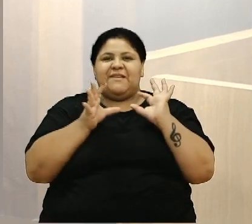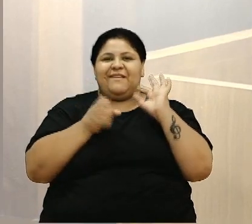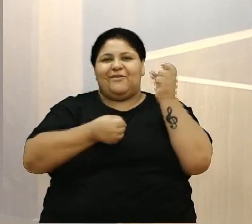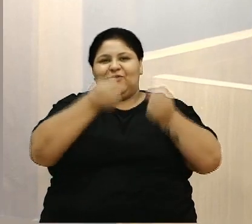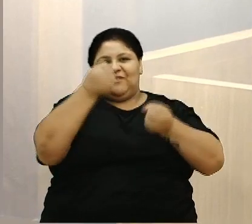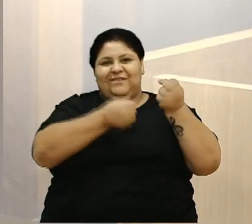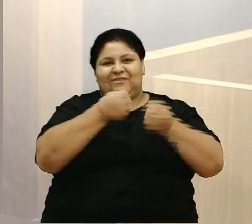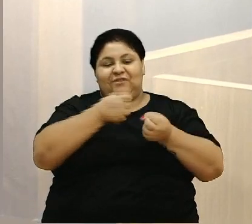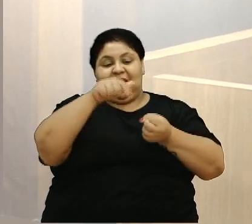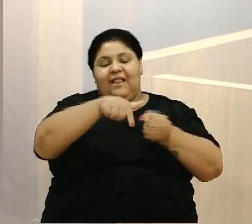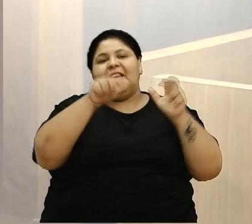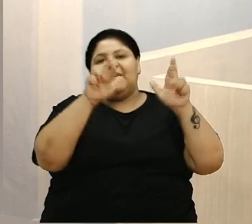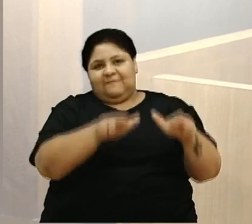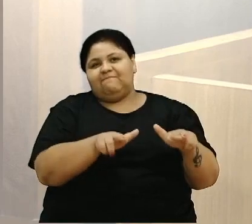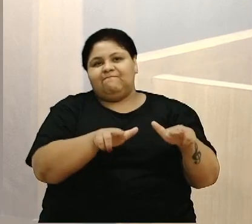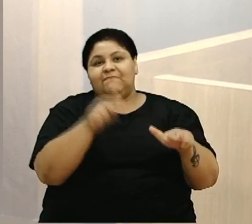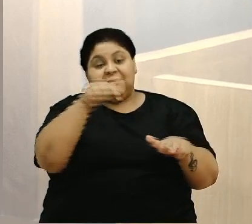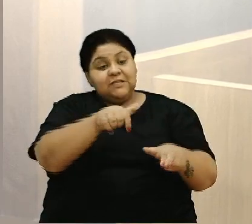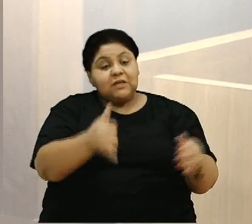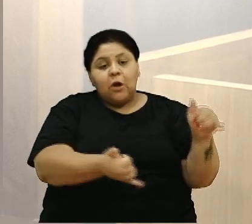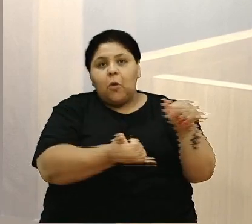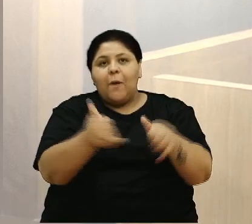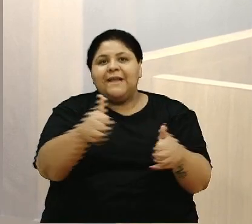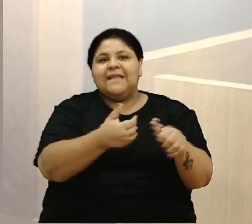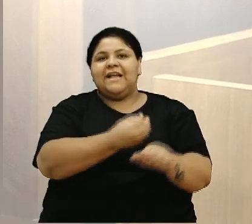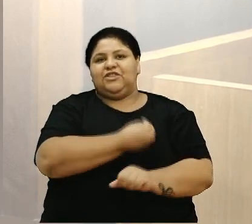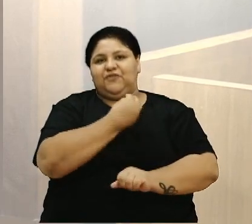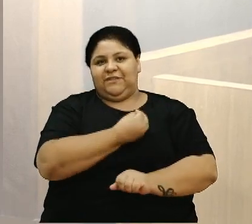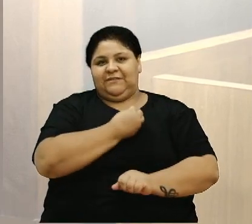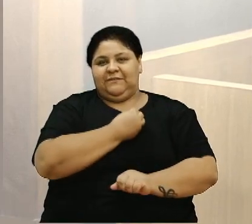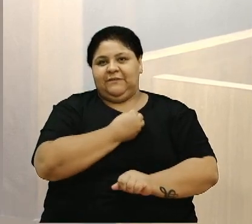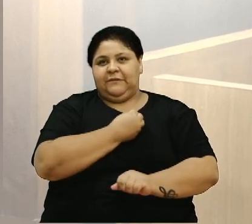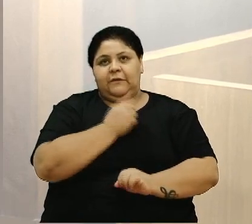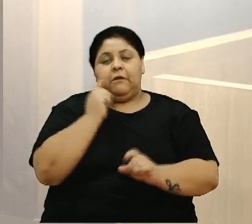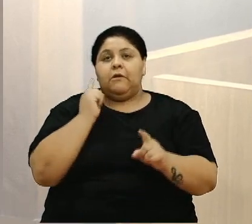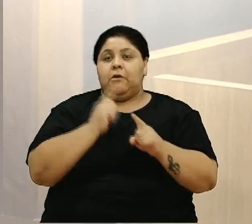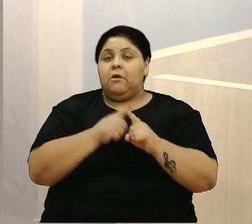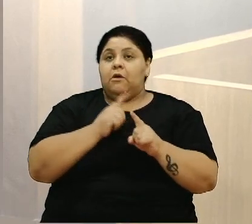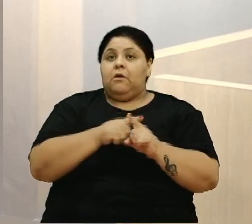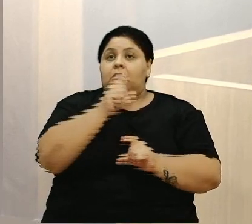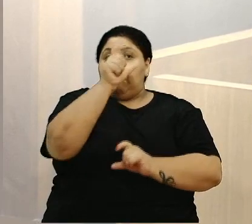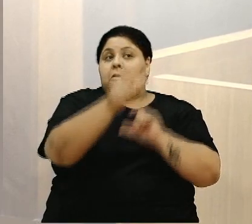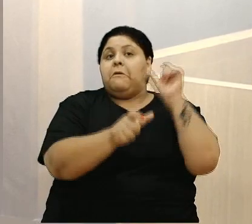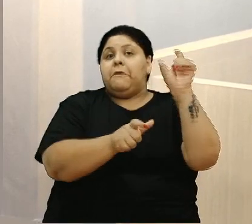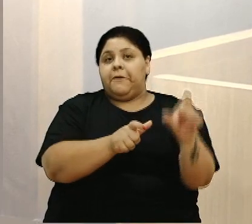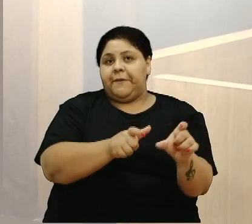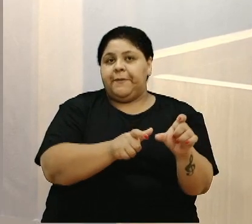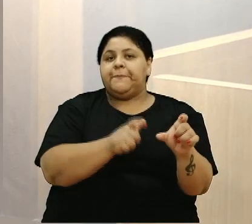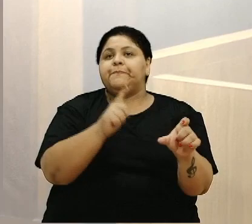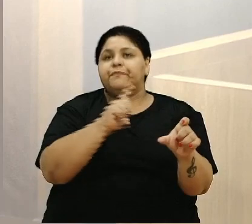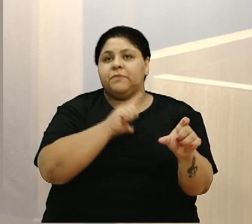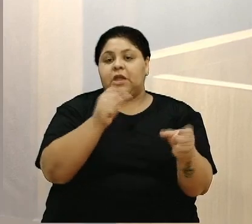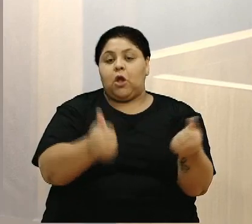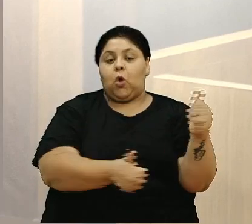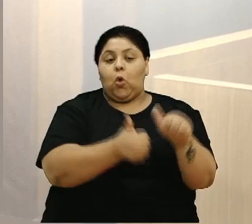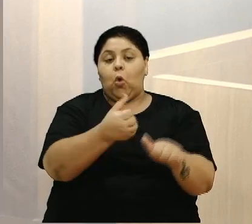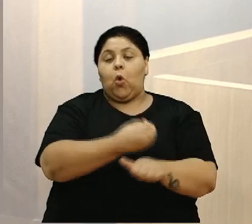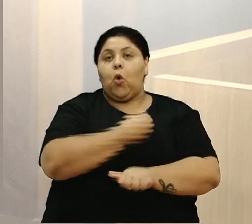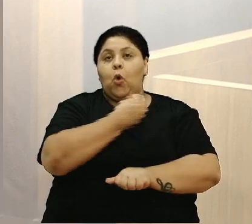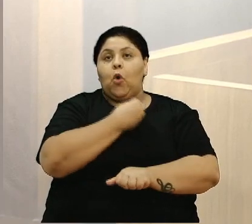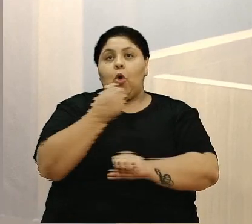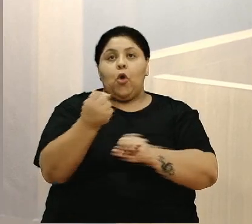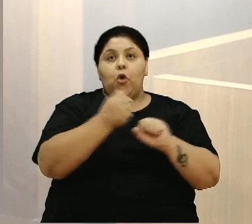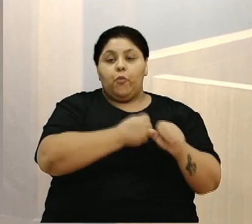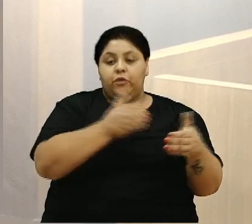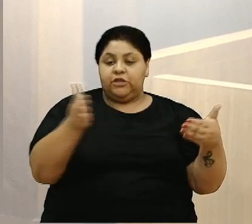daquela região. E isso é qualidade de vida, vereador Zanquim. Porque quando as pessoas têm a qualidade de vida de poder chegar no